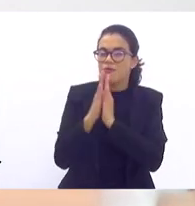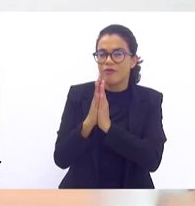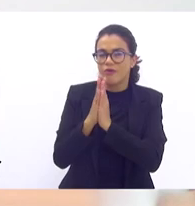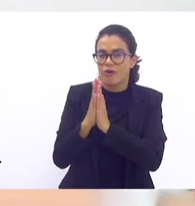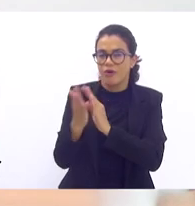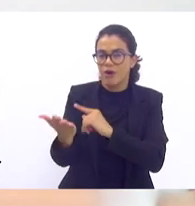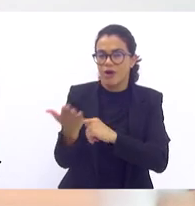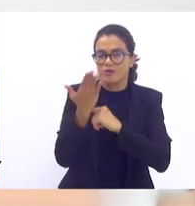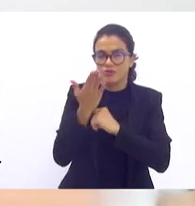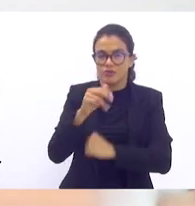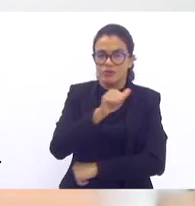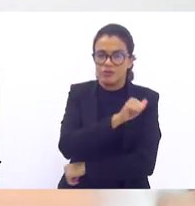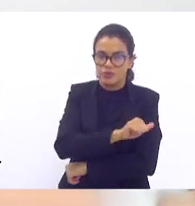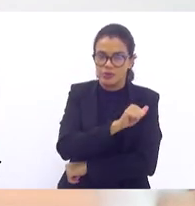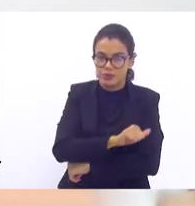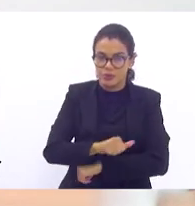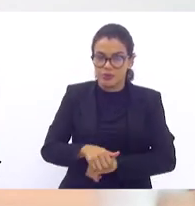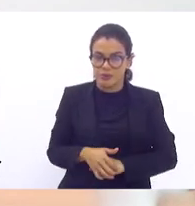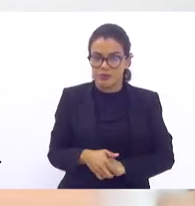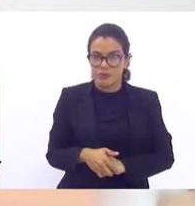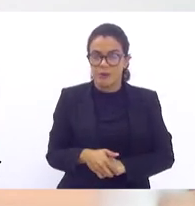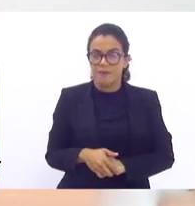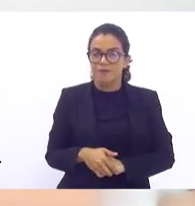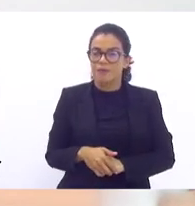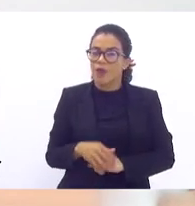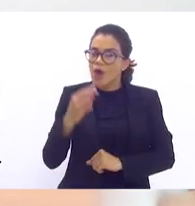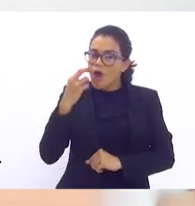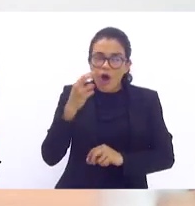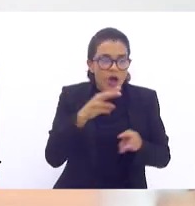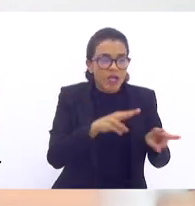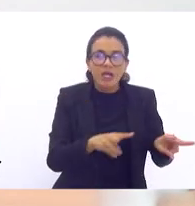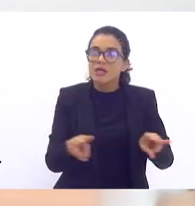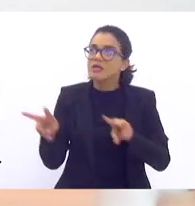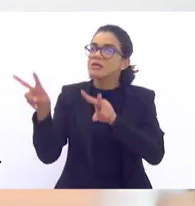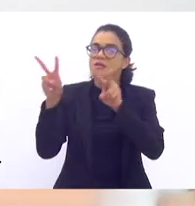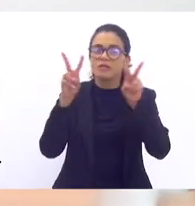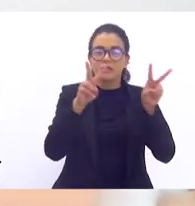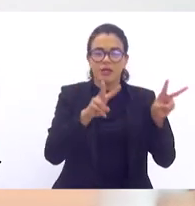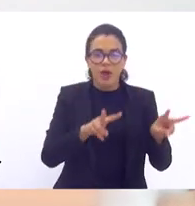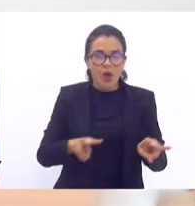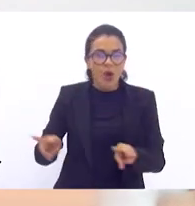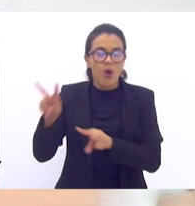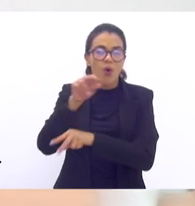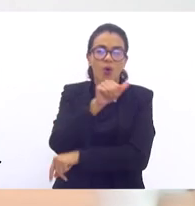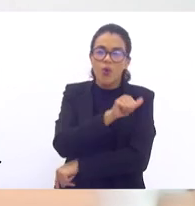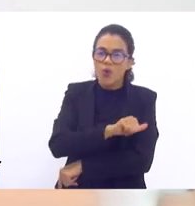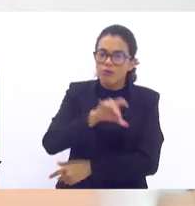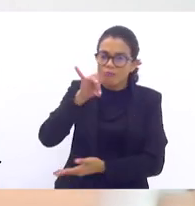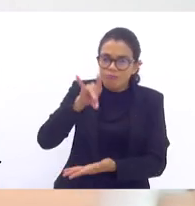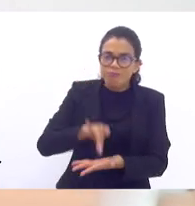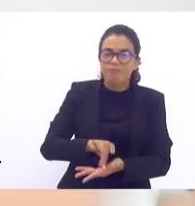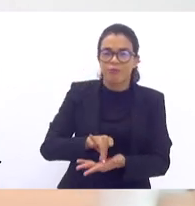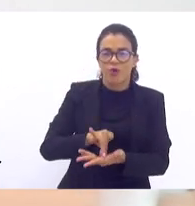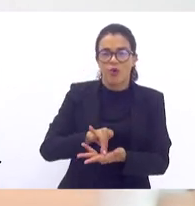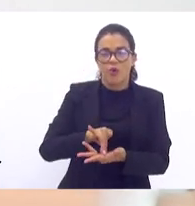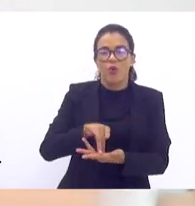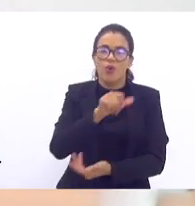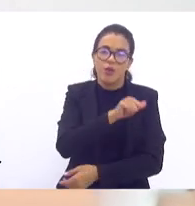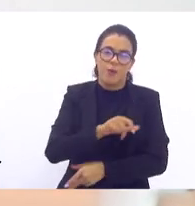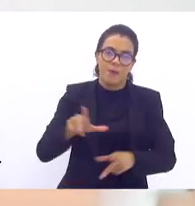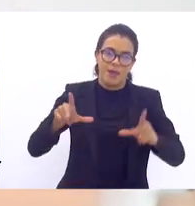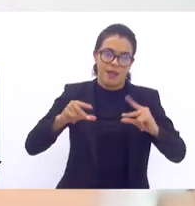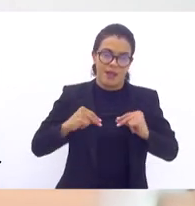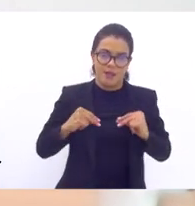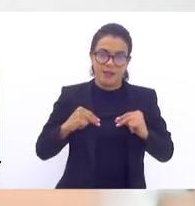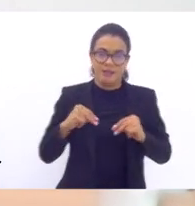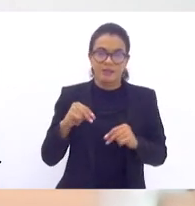o Rio de Janeiro que veja o Rio de Janeiro da maneira como de verdade ele merece a gente não